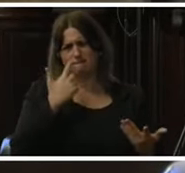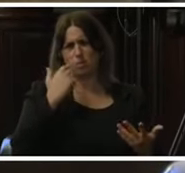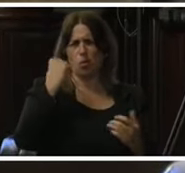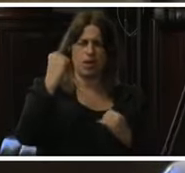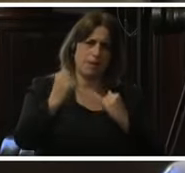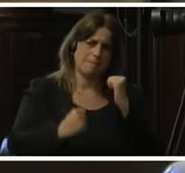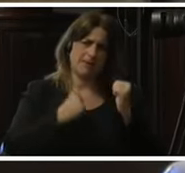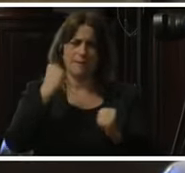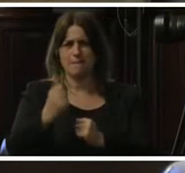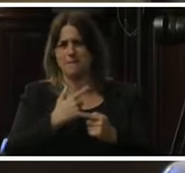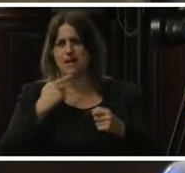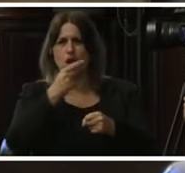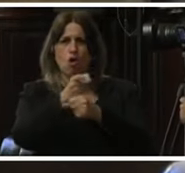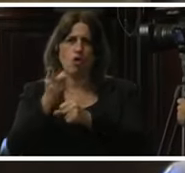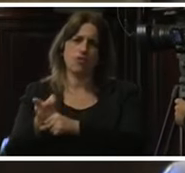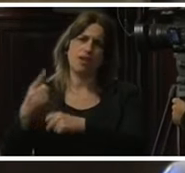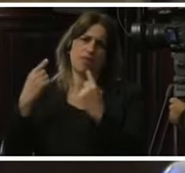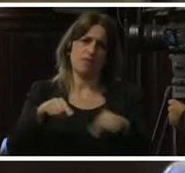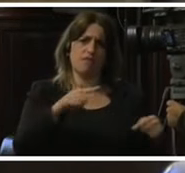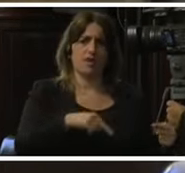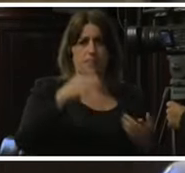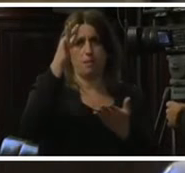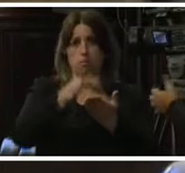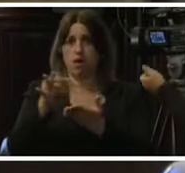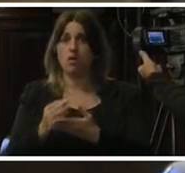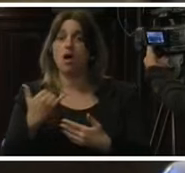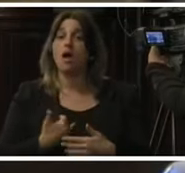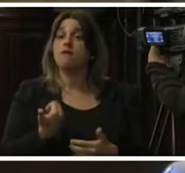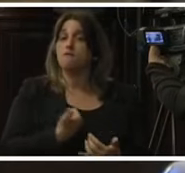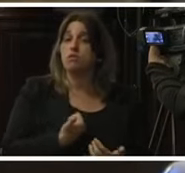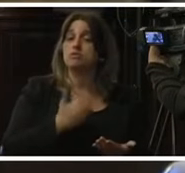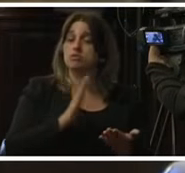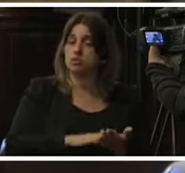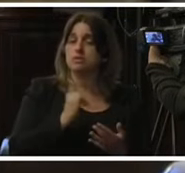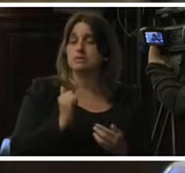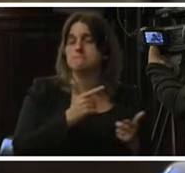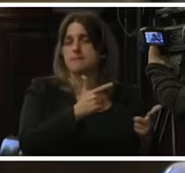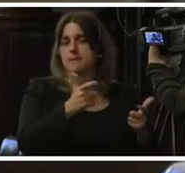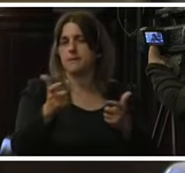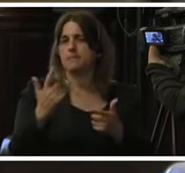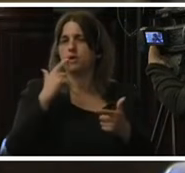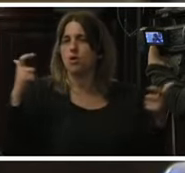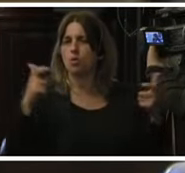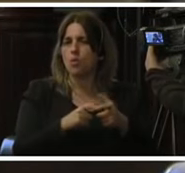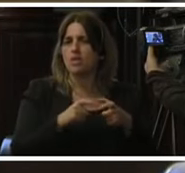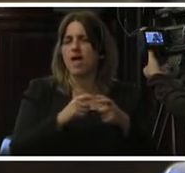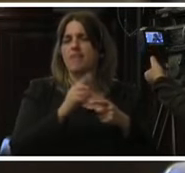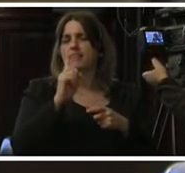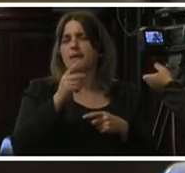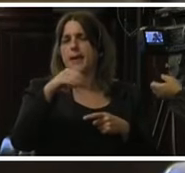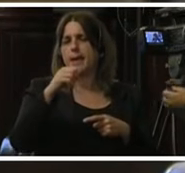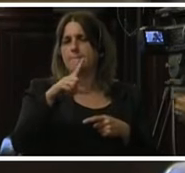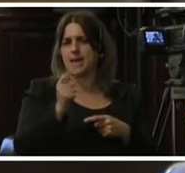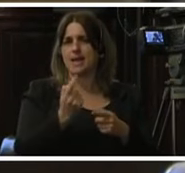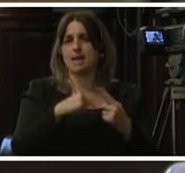estão cometendo contra os diferentes povos e muita informação da massacre contra os povos da comunidade e meia quando a